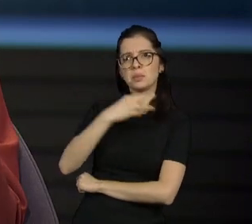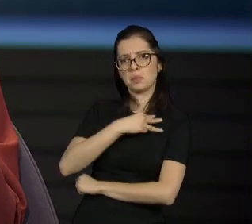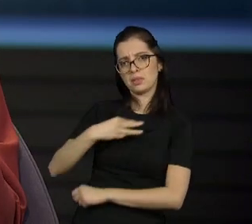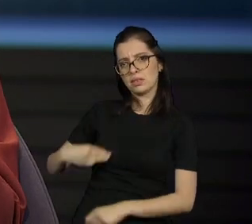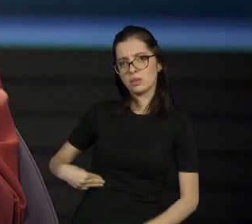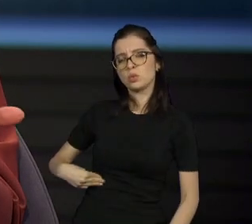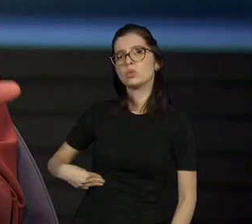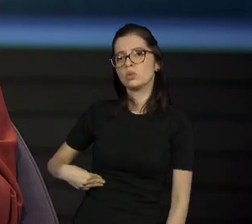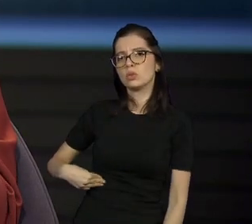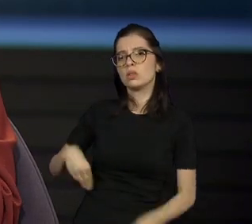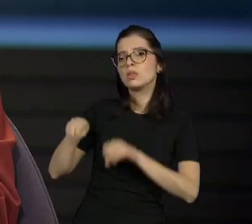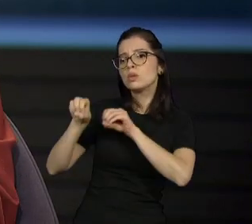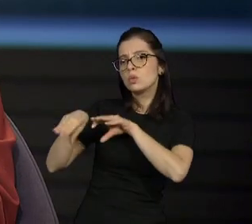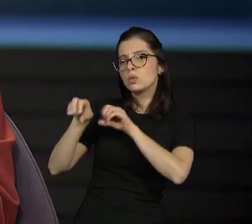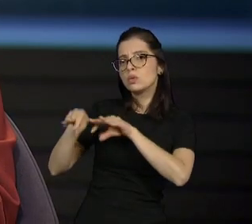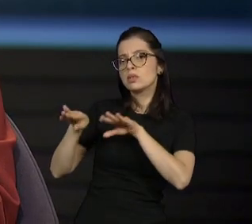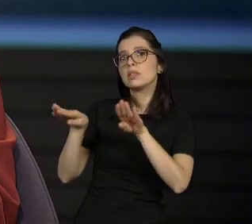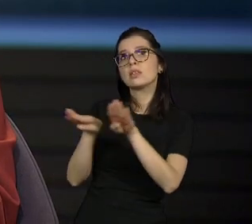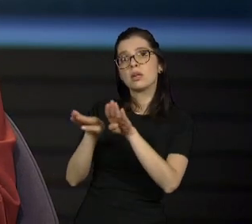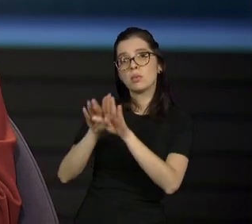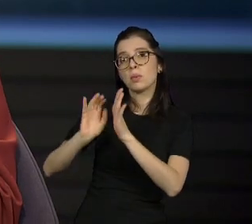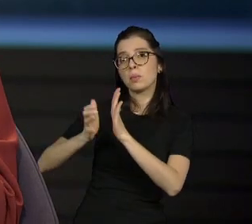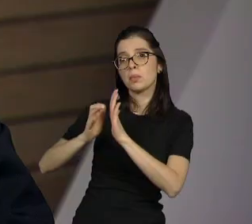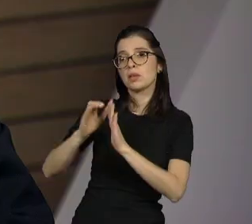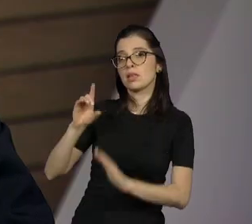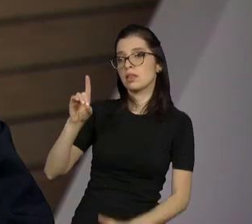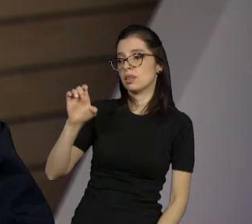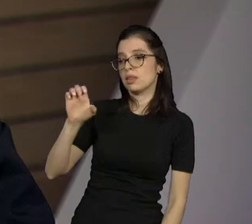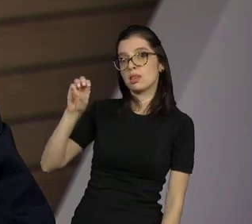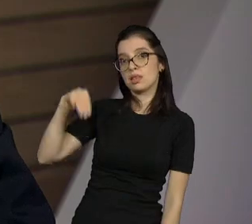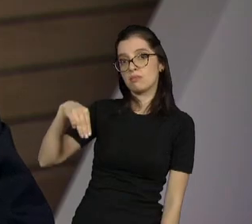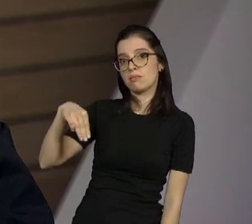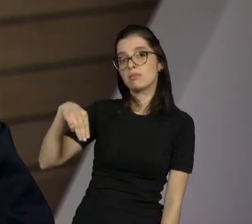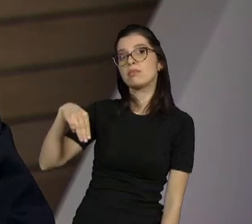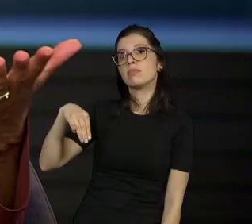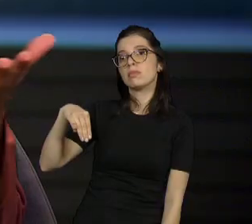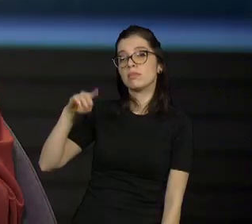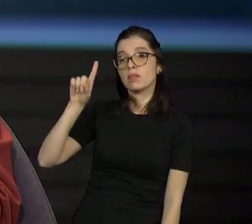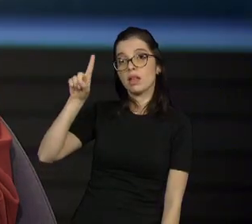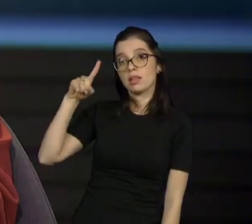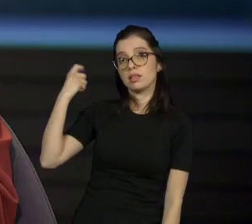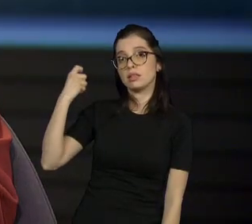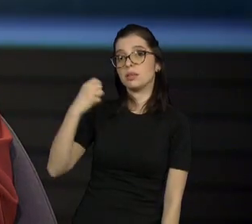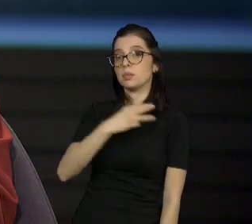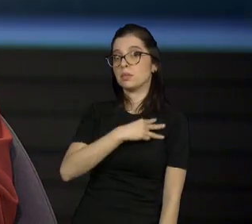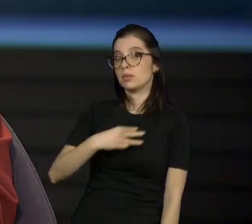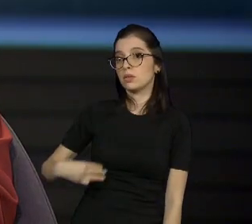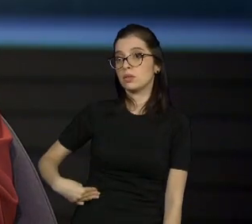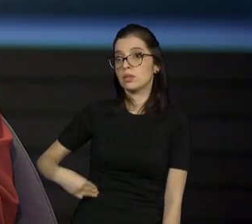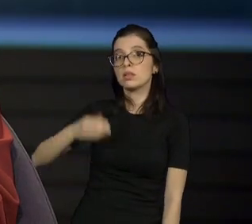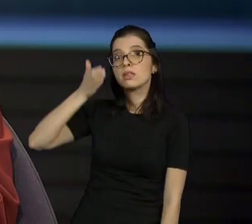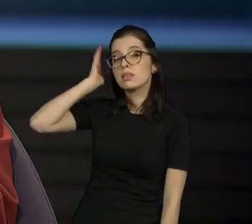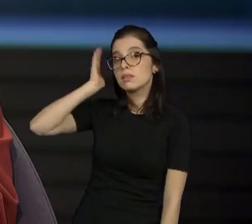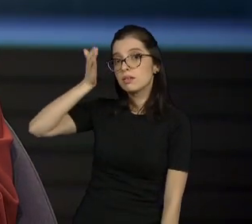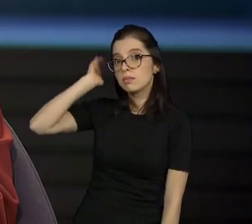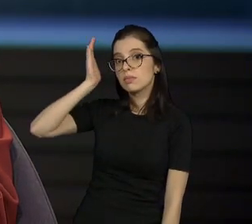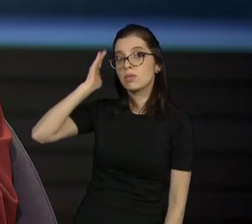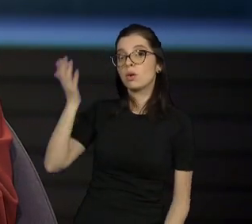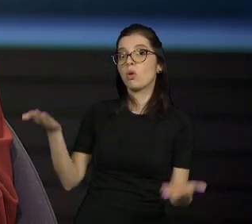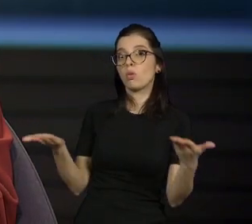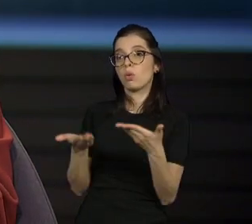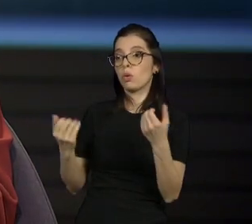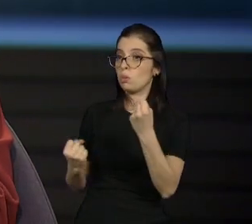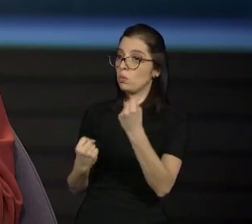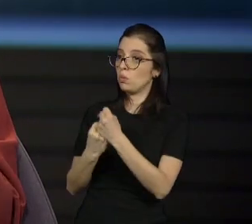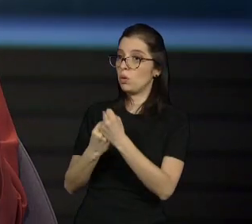do DEM, foi ministro do Michel Temer, mas agora tenta se mostrar como um candidato bolsonarista lá